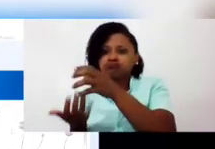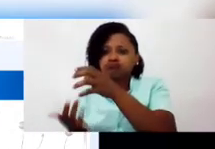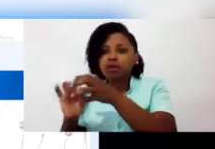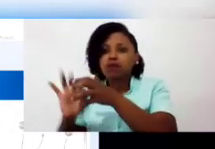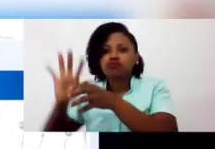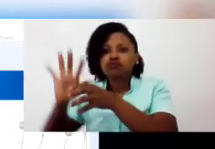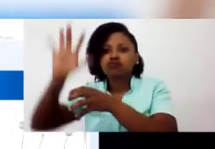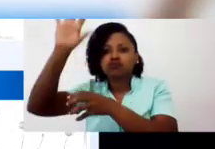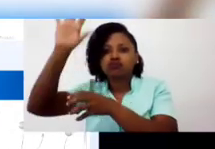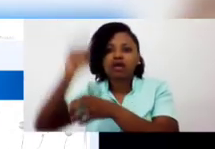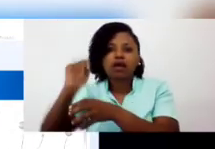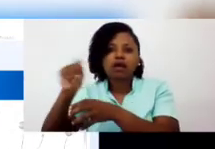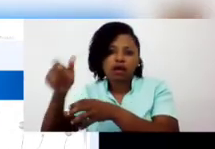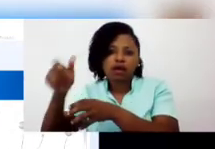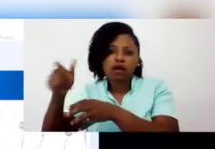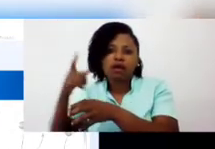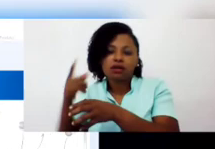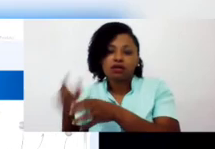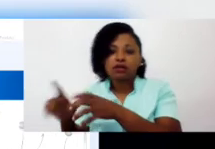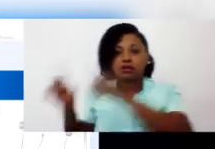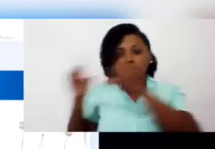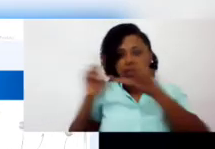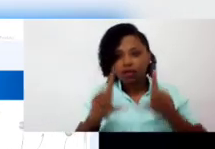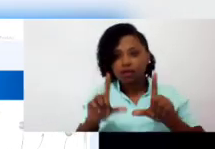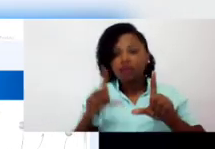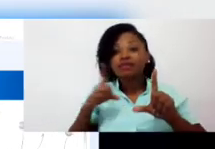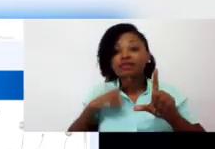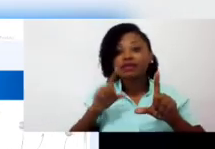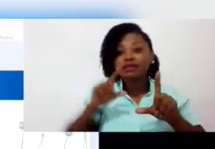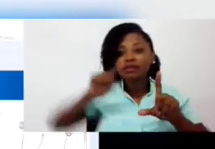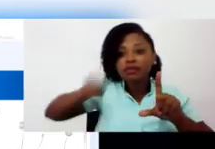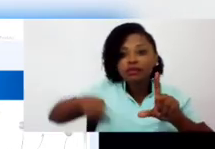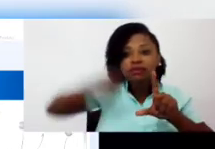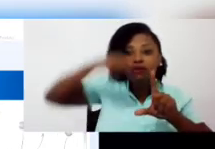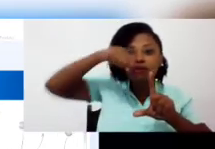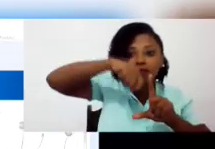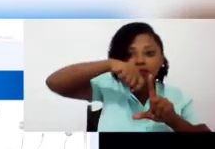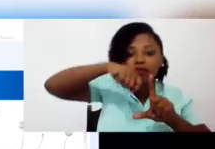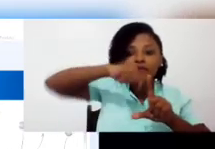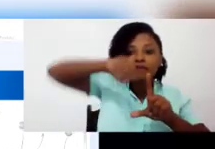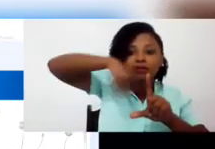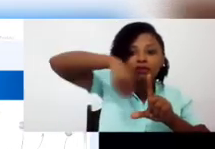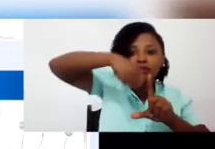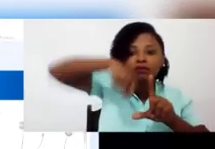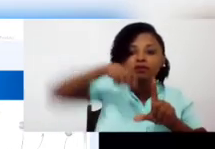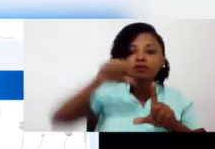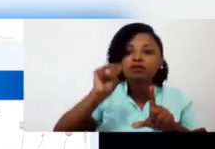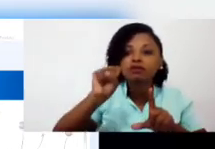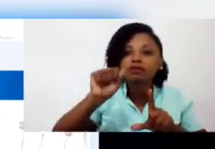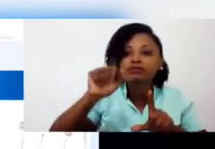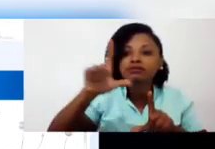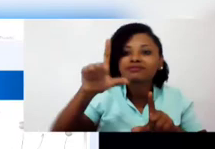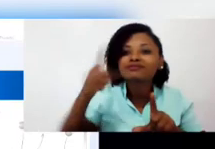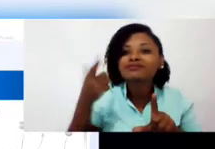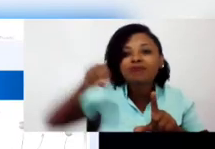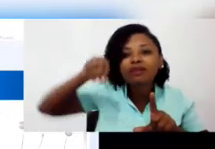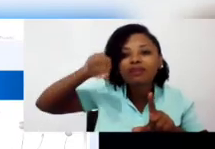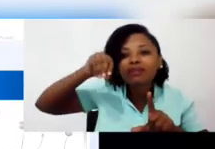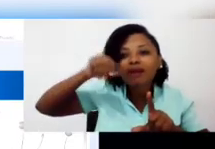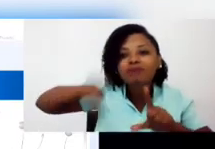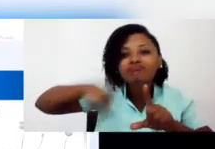E aqui, no caso, eu tenho poucas moléculas, porque aqui eu tenho NaCl, que é o sal de cozinha. Na, essa bolinha